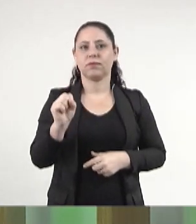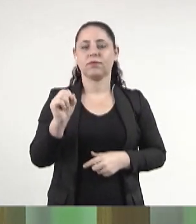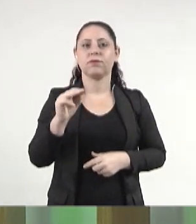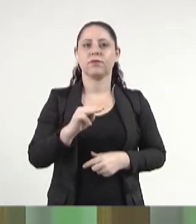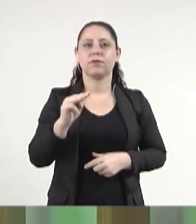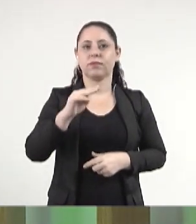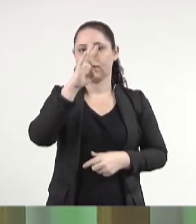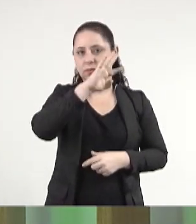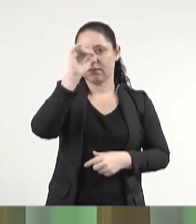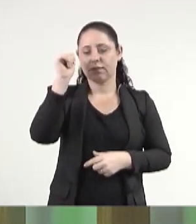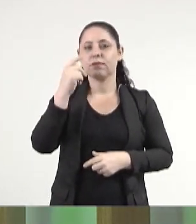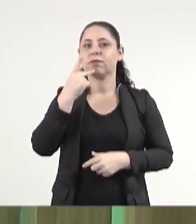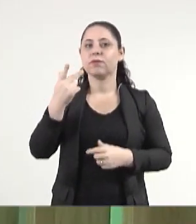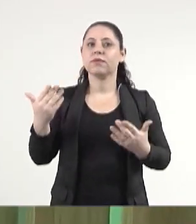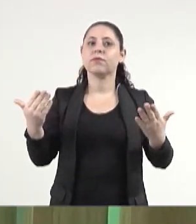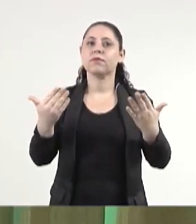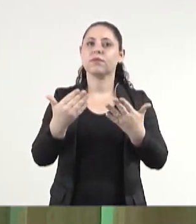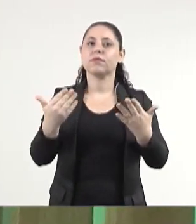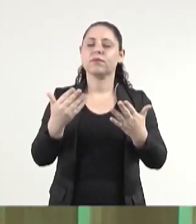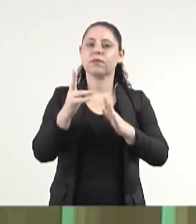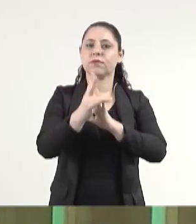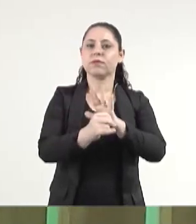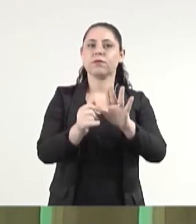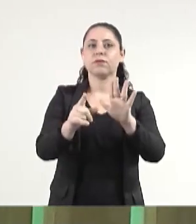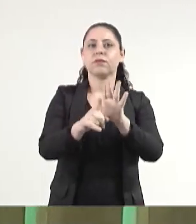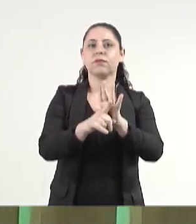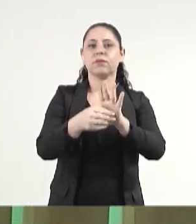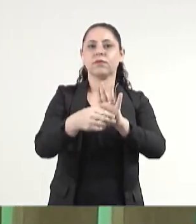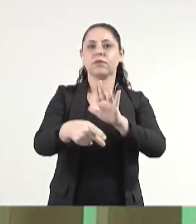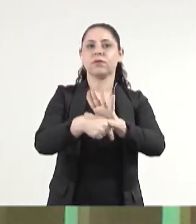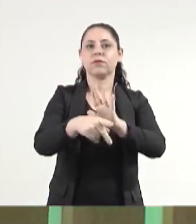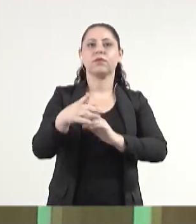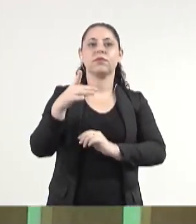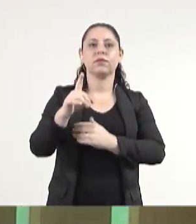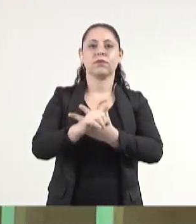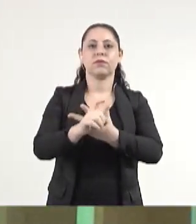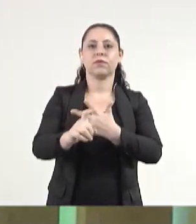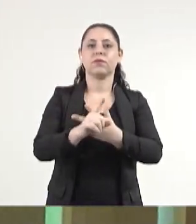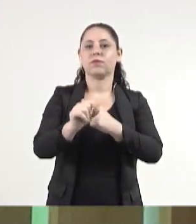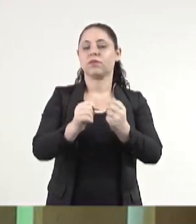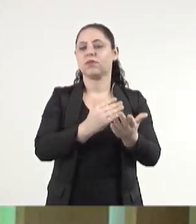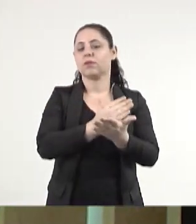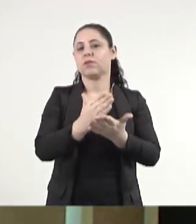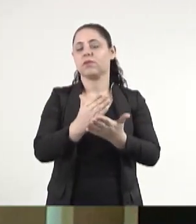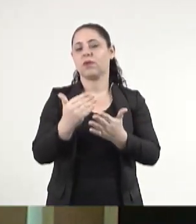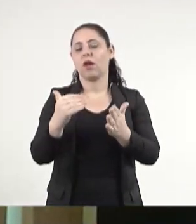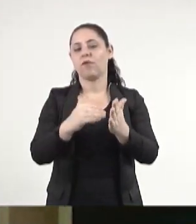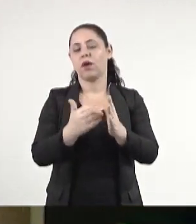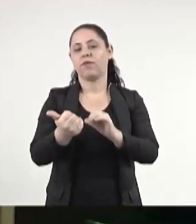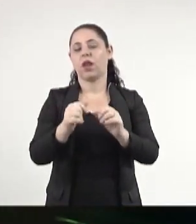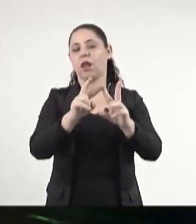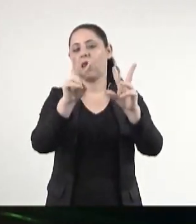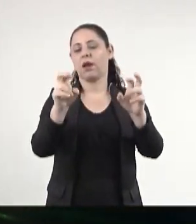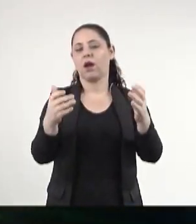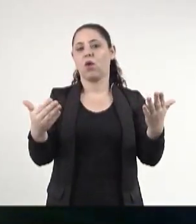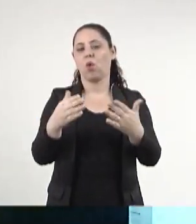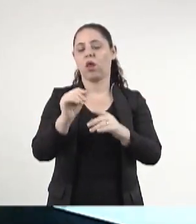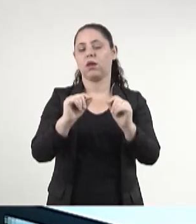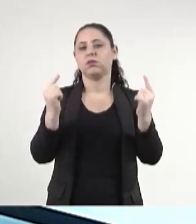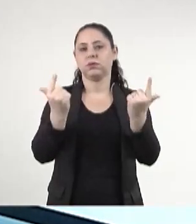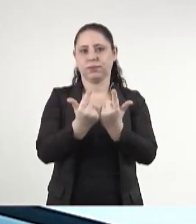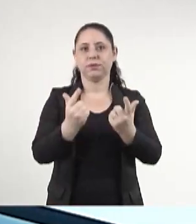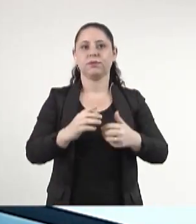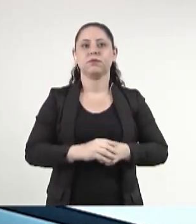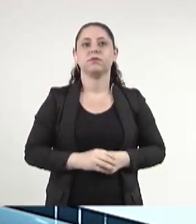11h28 em Mato Grosso do Sul. A gente fala agora sobre projetos entregues pelo Poder Executivo que começam a tramitar aqui na